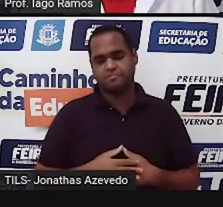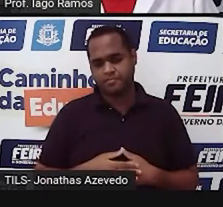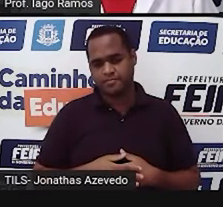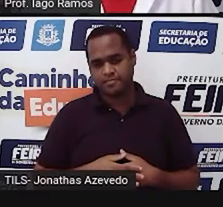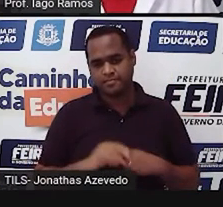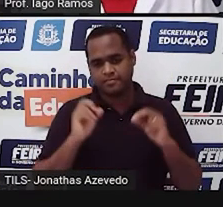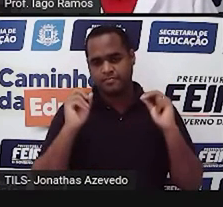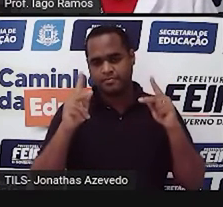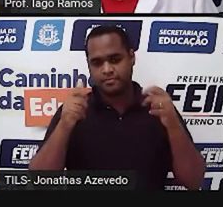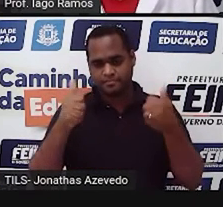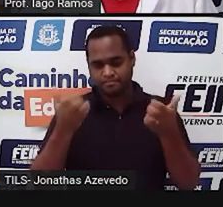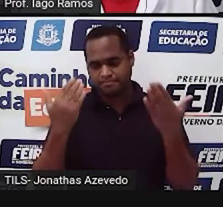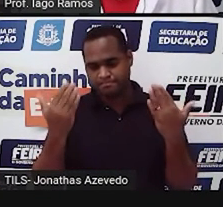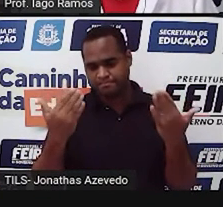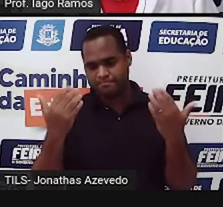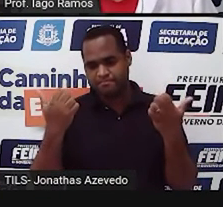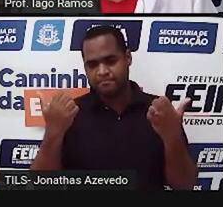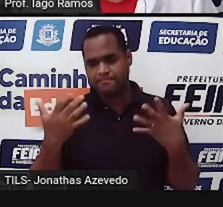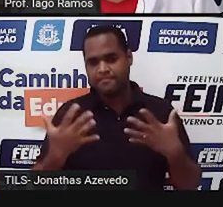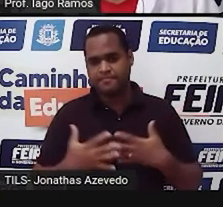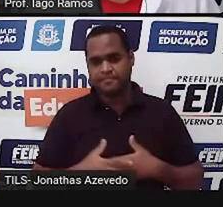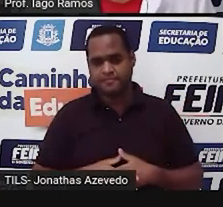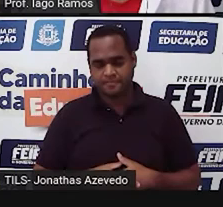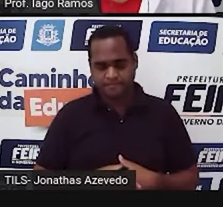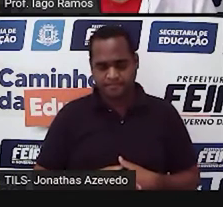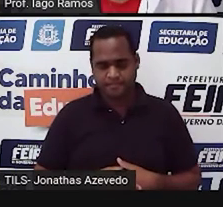certo foi comigo